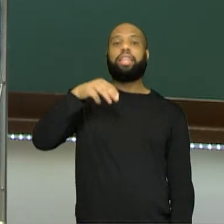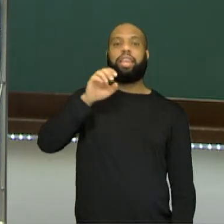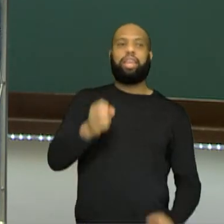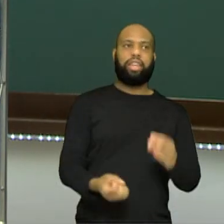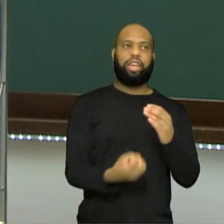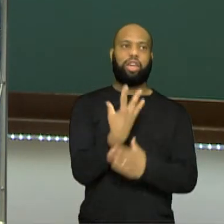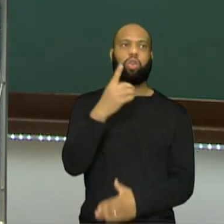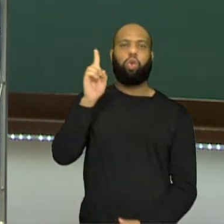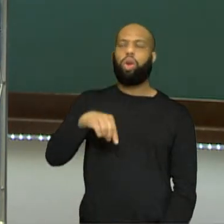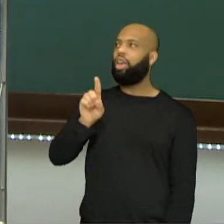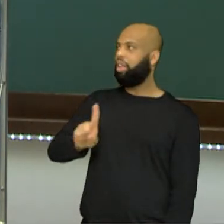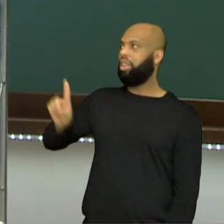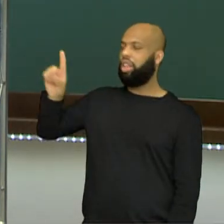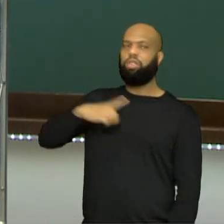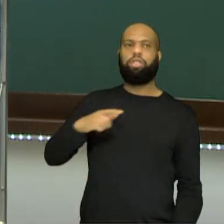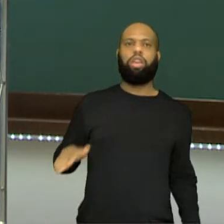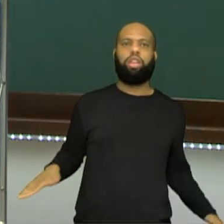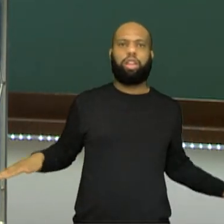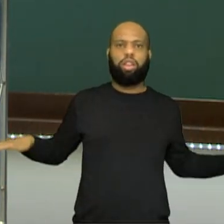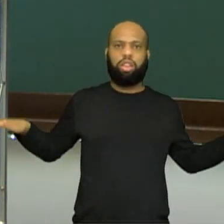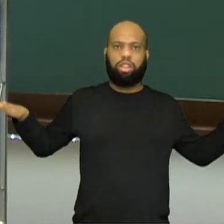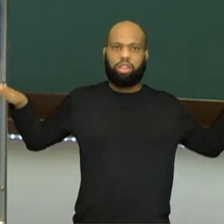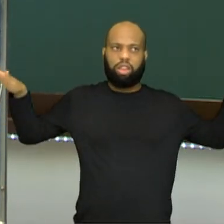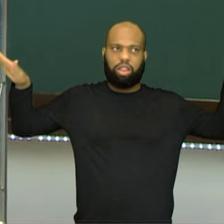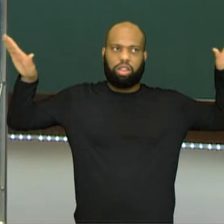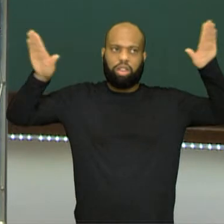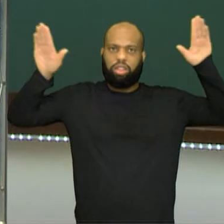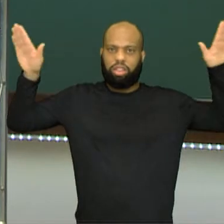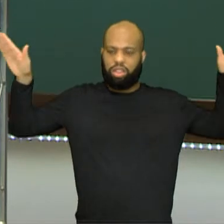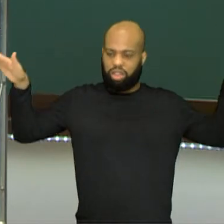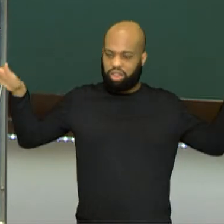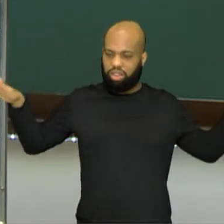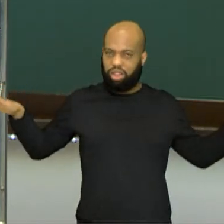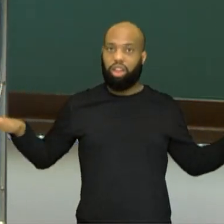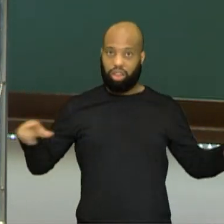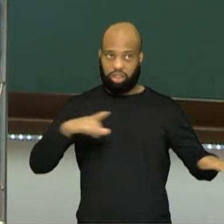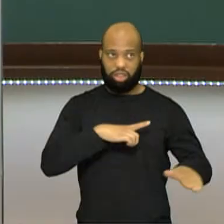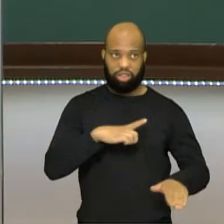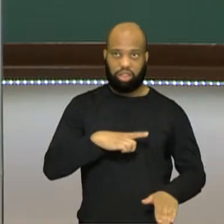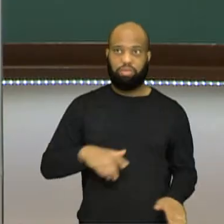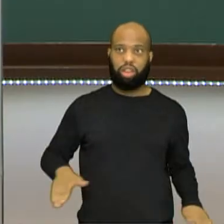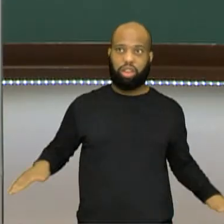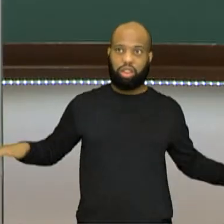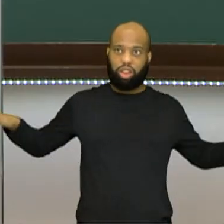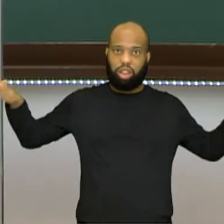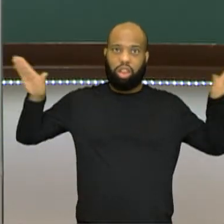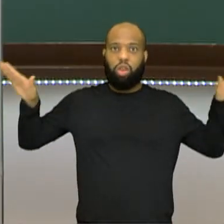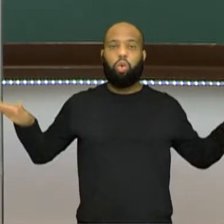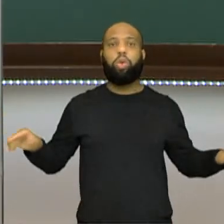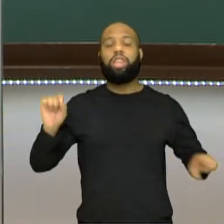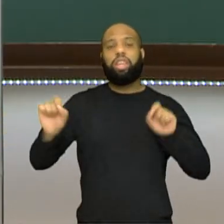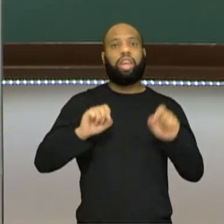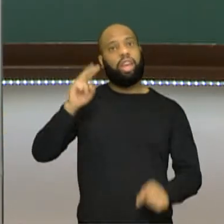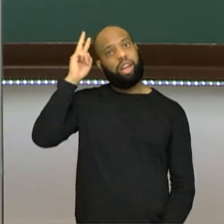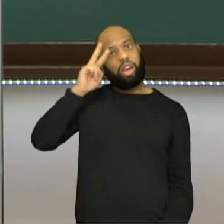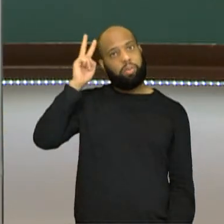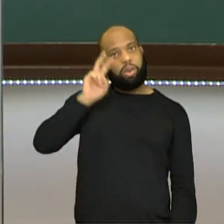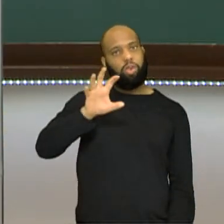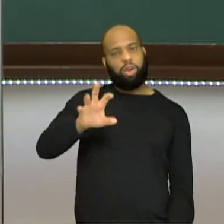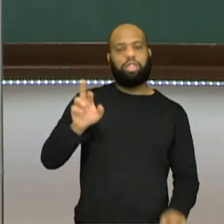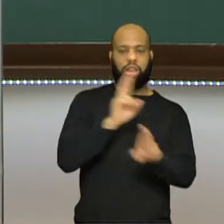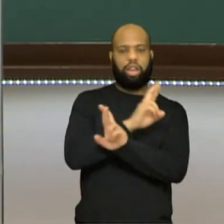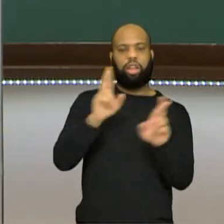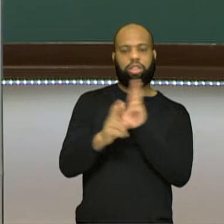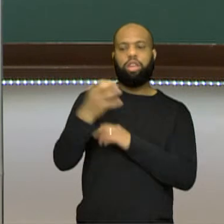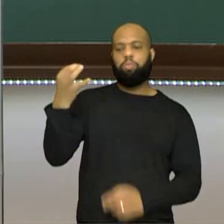com os braços erguidos, né? Então, quando a gente pega lá o vitruviano com o bração erguido, a gente está lembrando dessa relação de perfeição